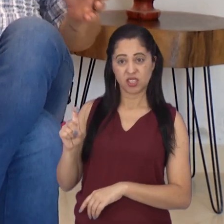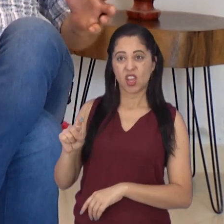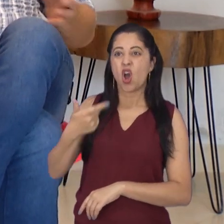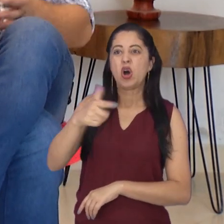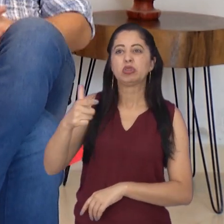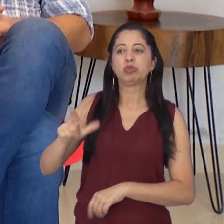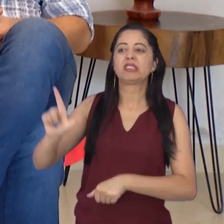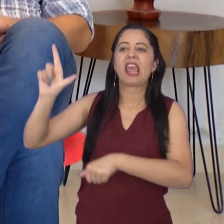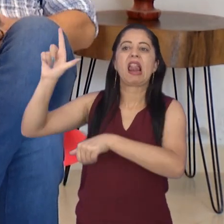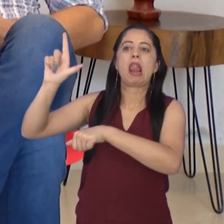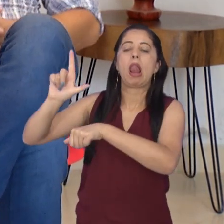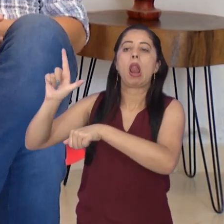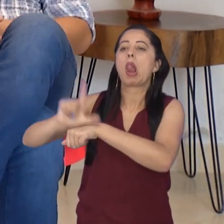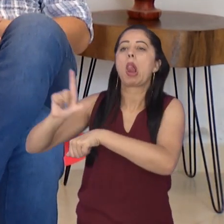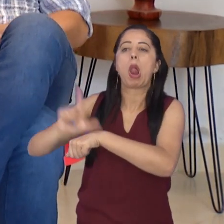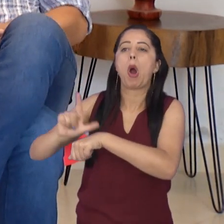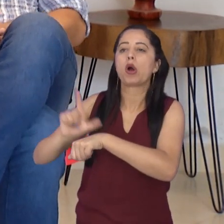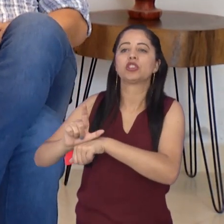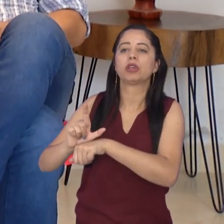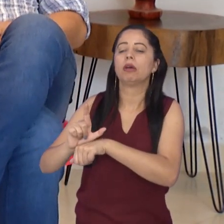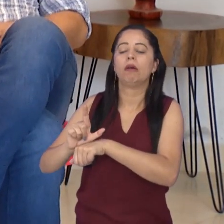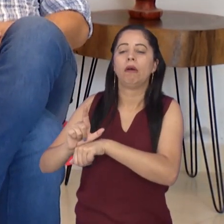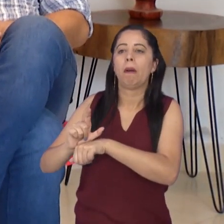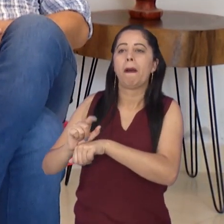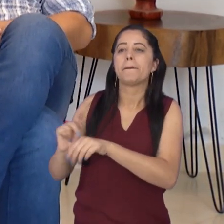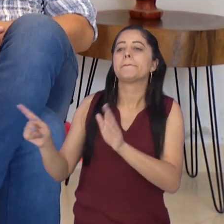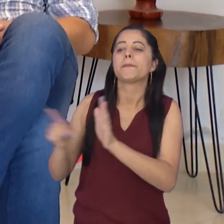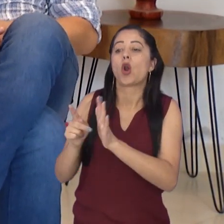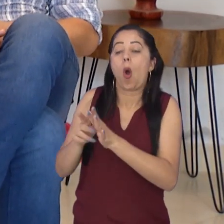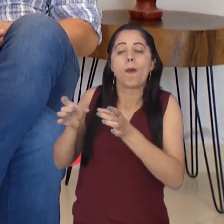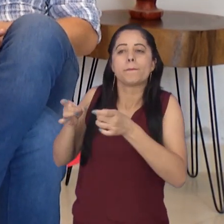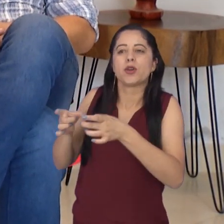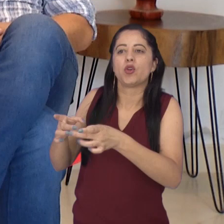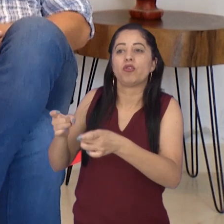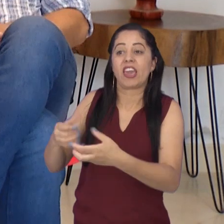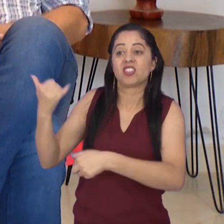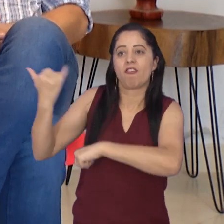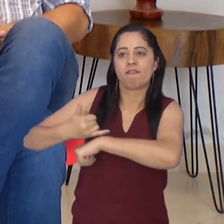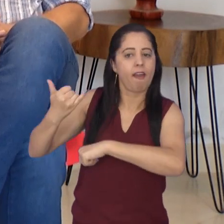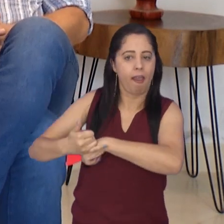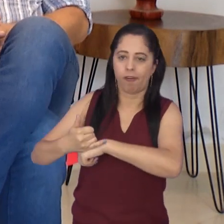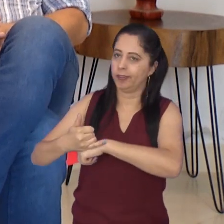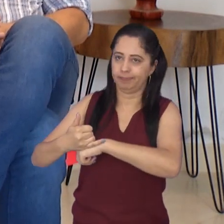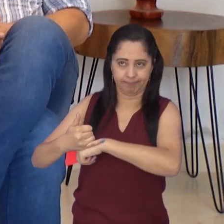pequenos depósitos, só não tem disponibilidade de materiais, tudo era garimpado.